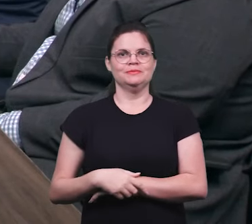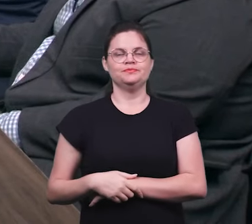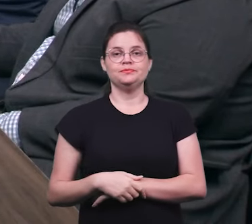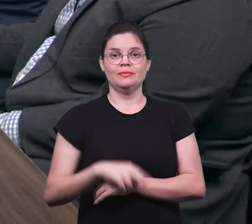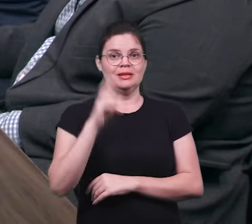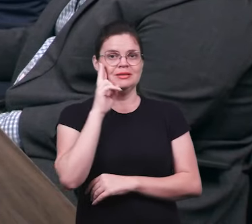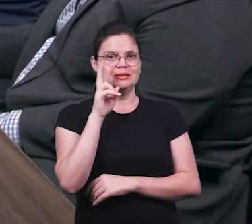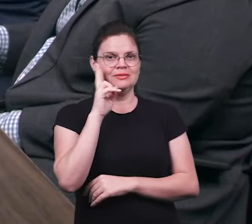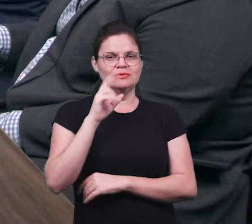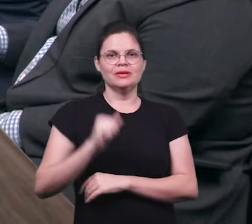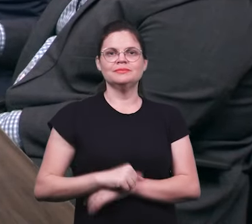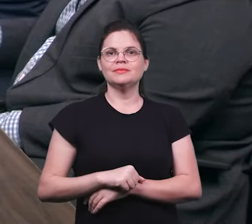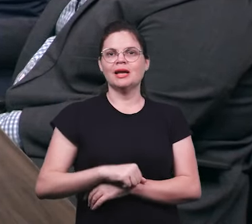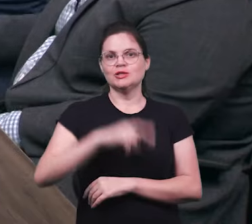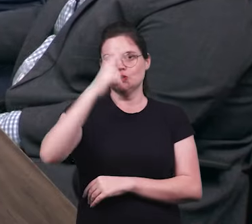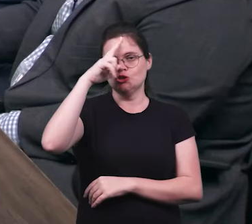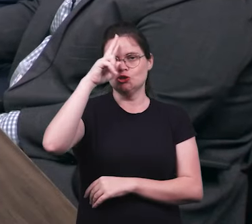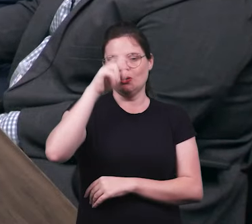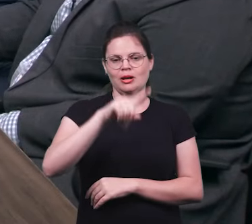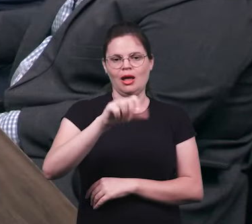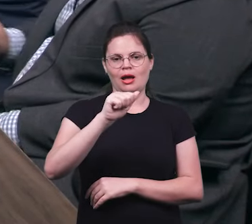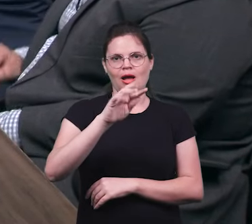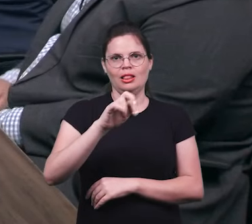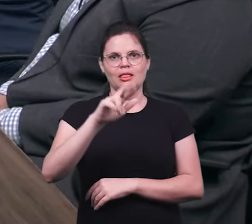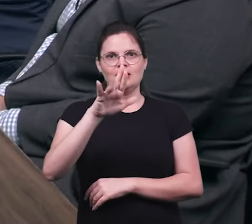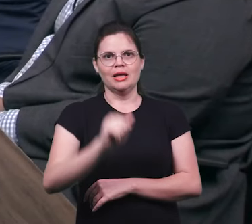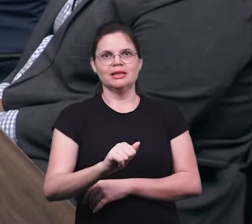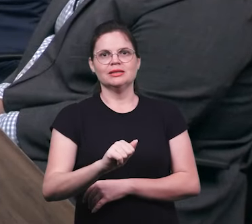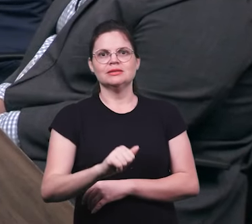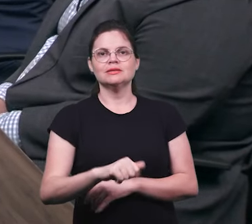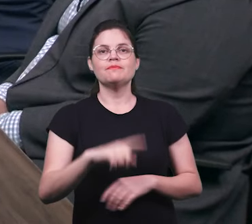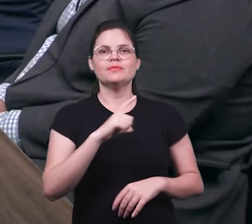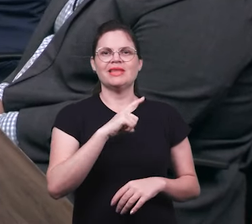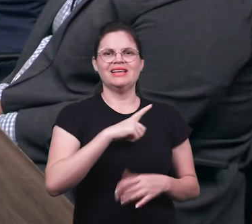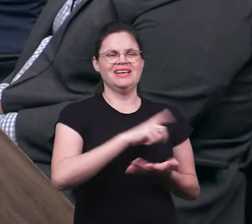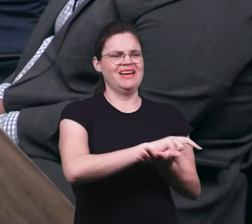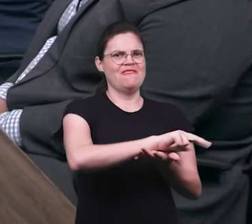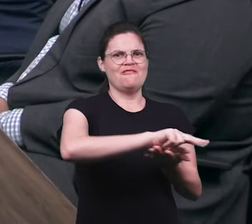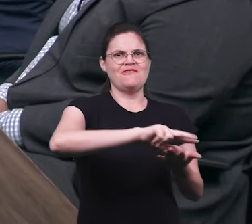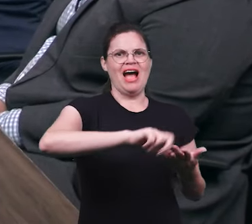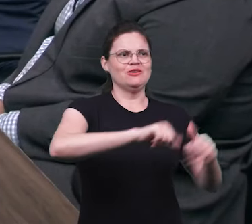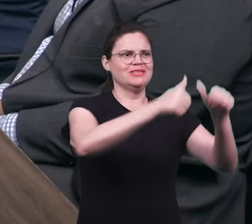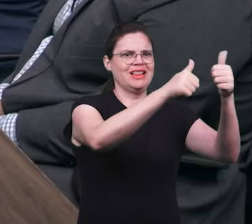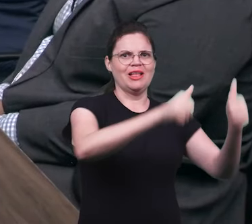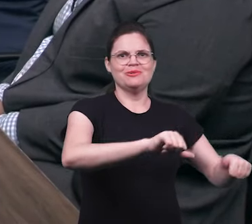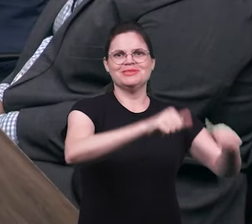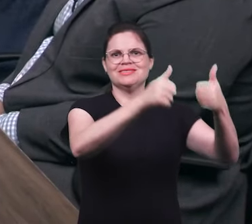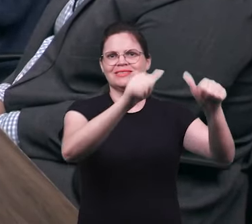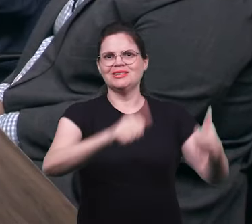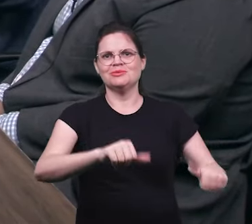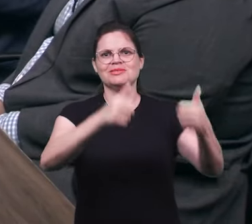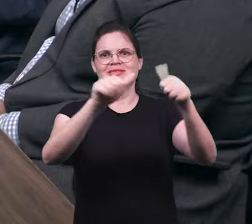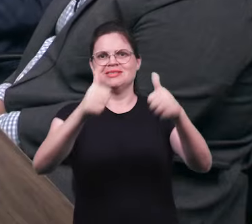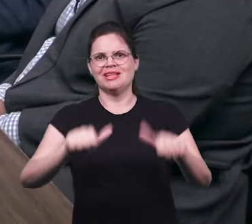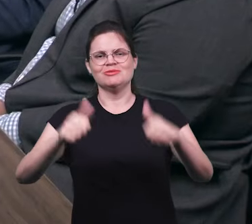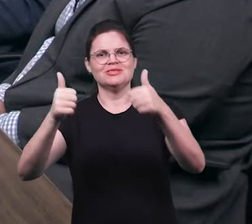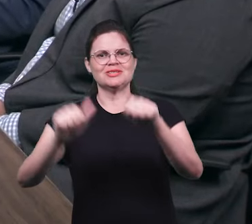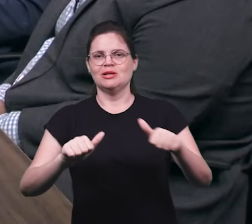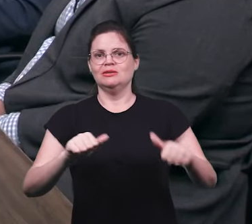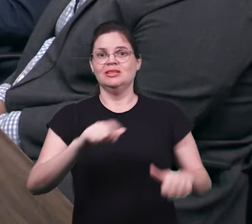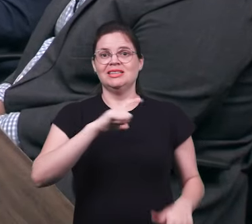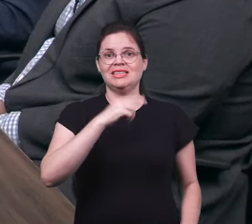Atenas ali, segundo alguns historiadores, era mais fácil encontrar um Deus ali em Atenas do que encontrar homem. Tem um historiador que escreveu isso,